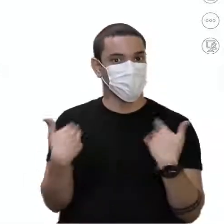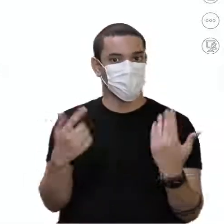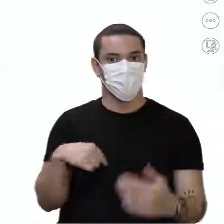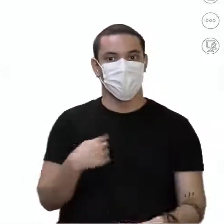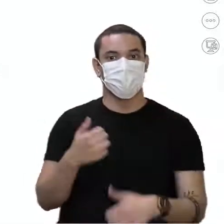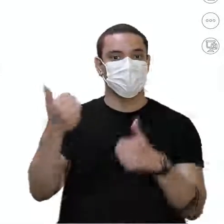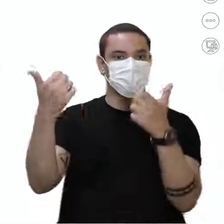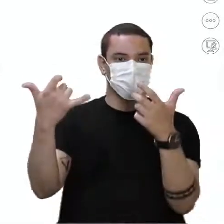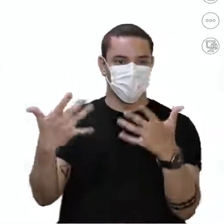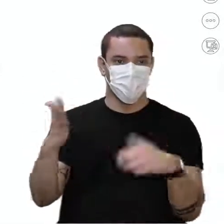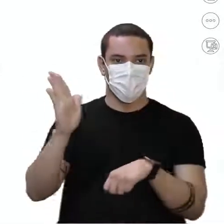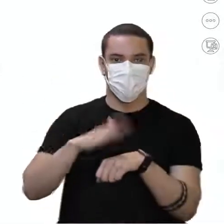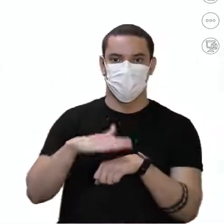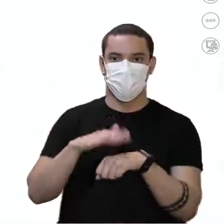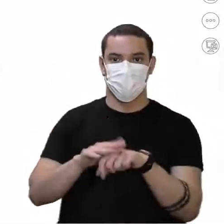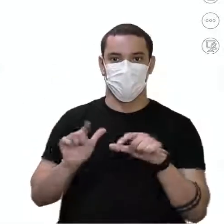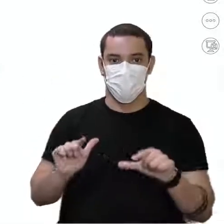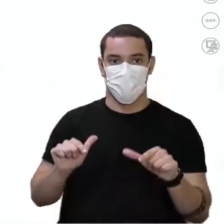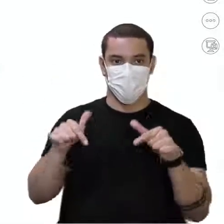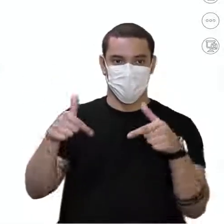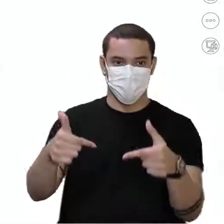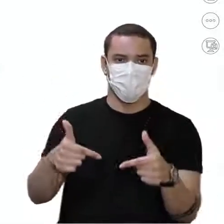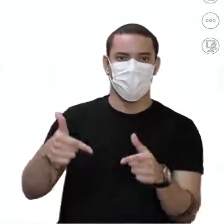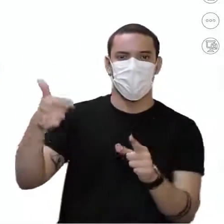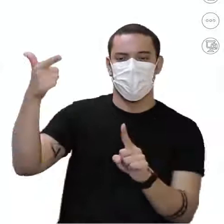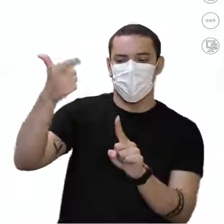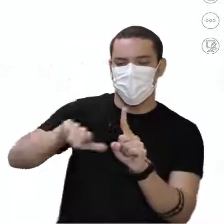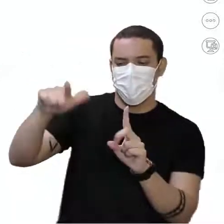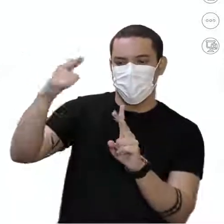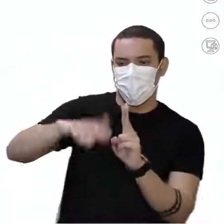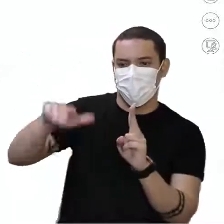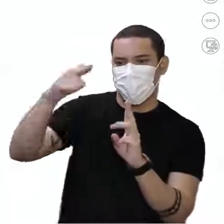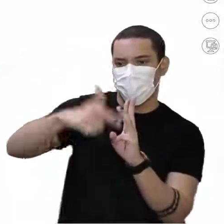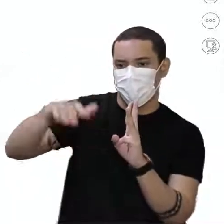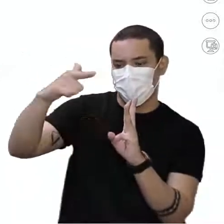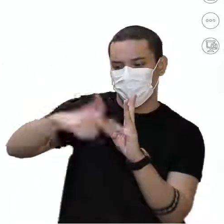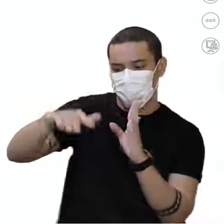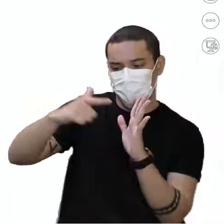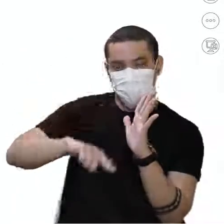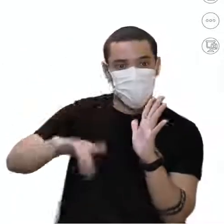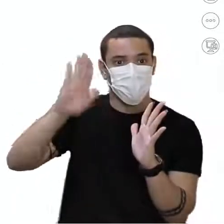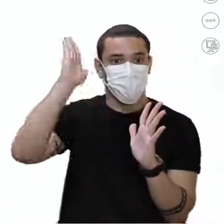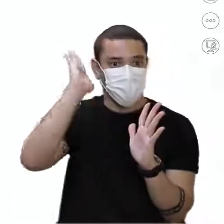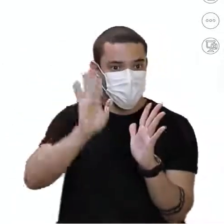queremos falar de ações repetidas, múltiplas,